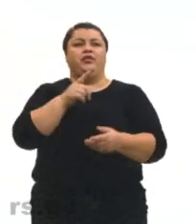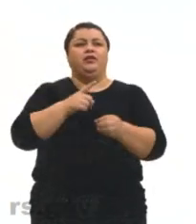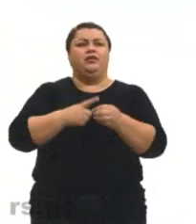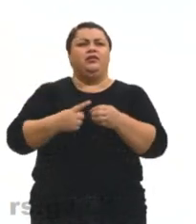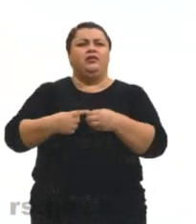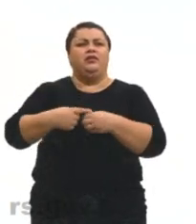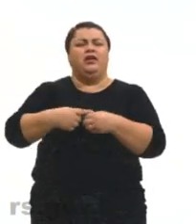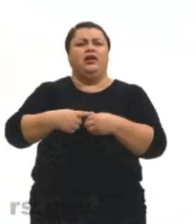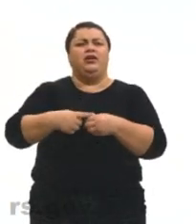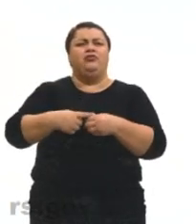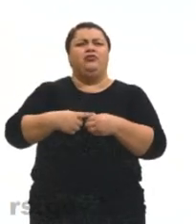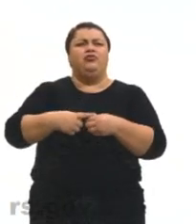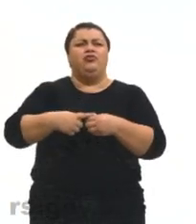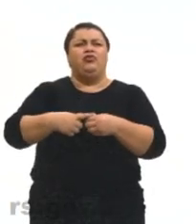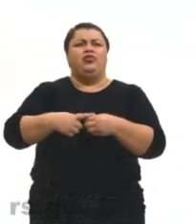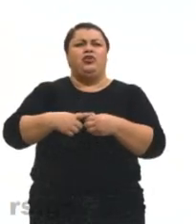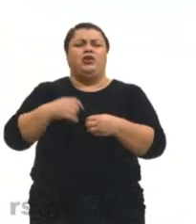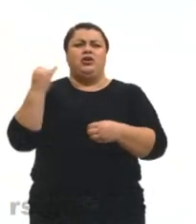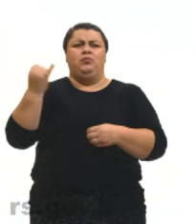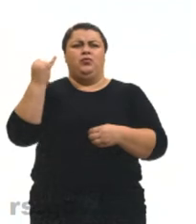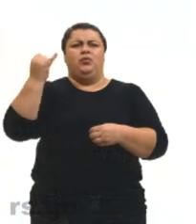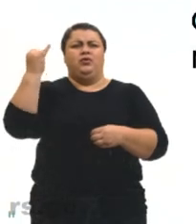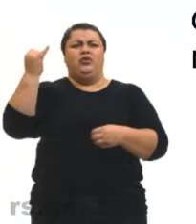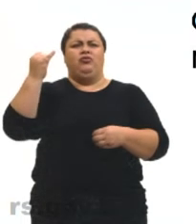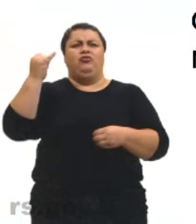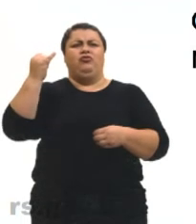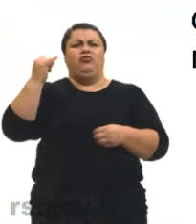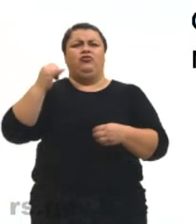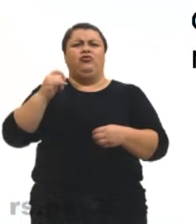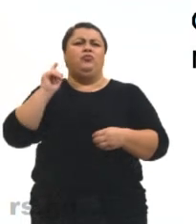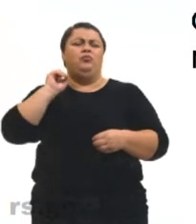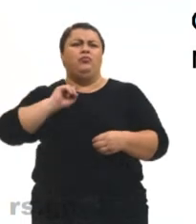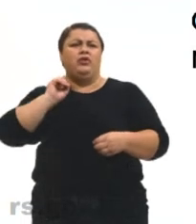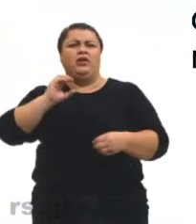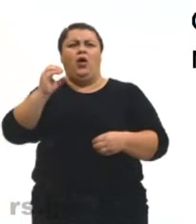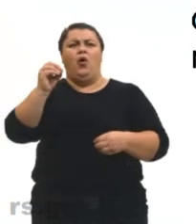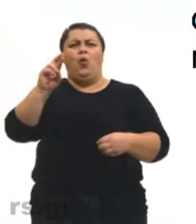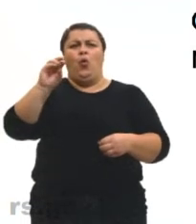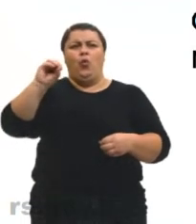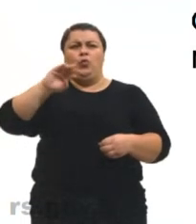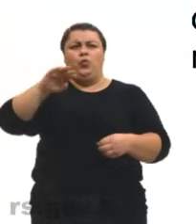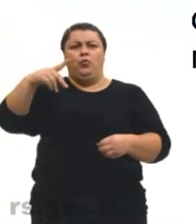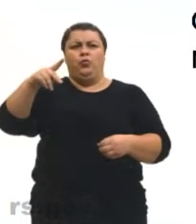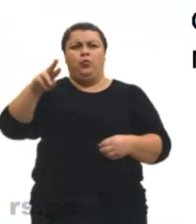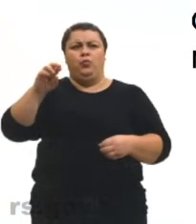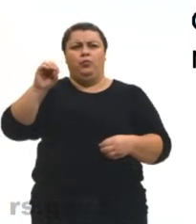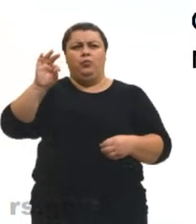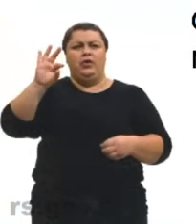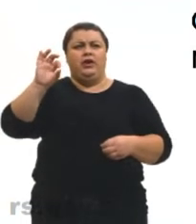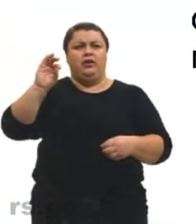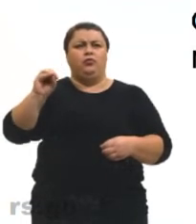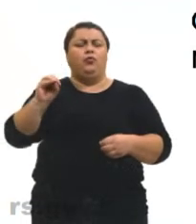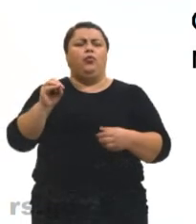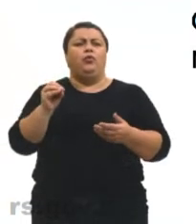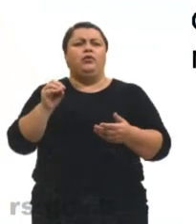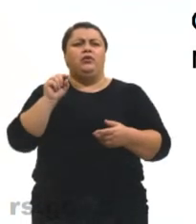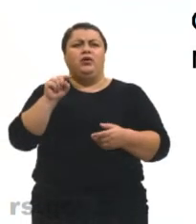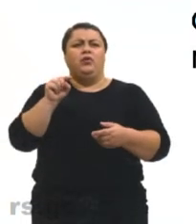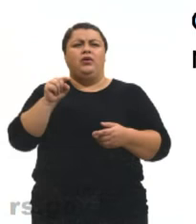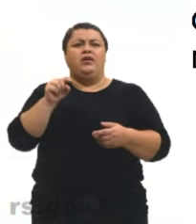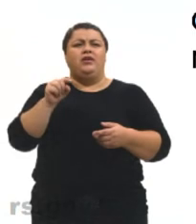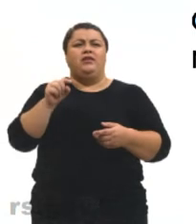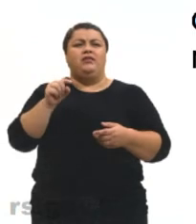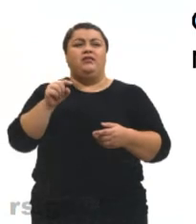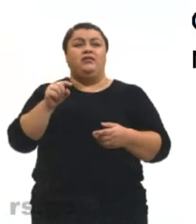cidade histórica de Ouro Preto também um importante patrimônio material e os patrimônios imateriais então